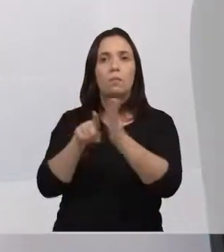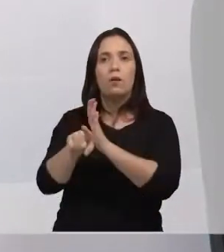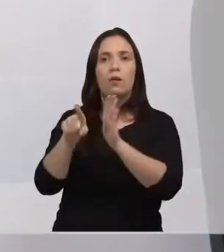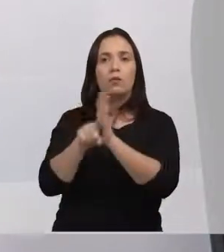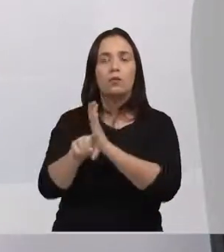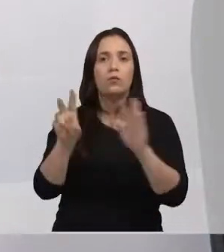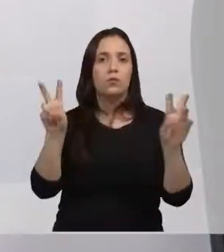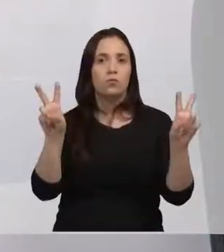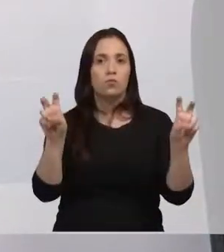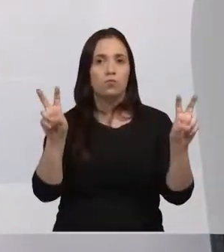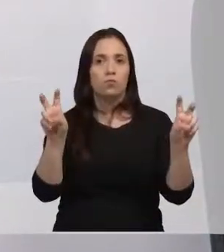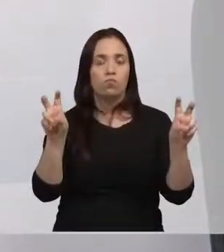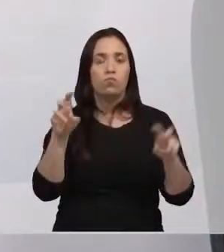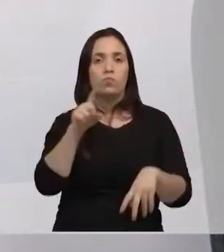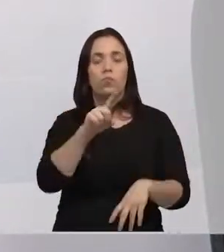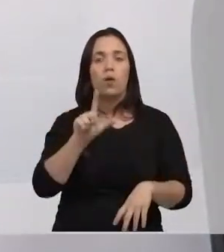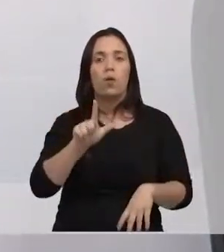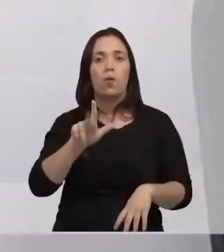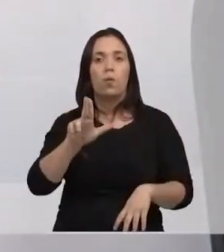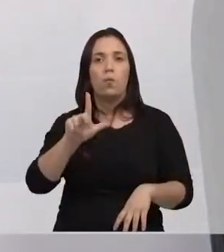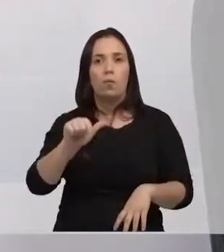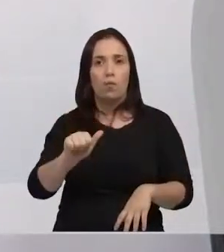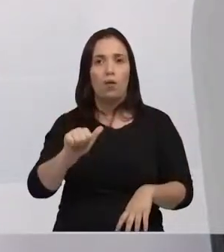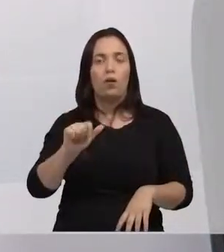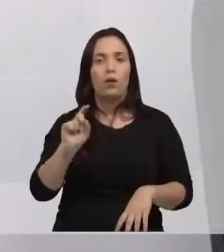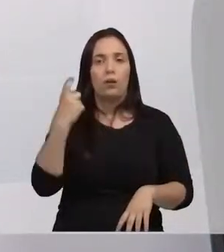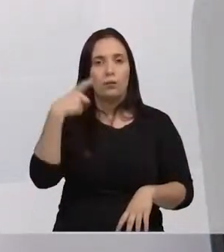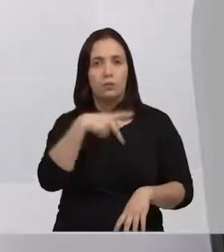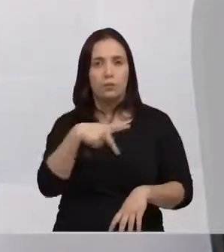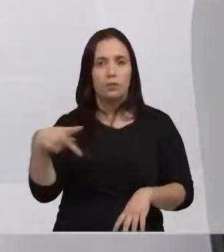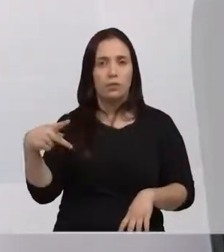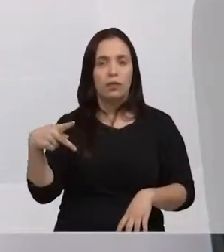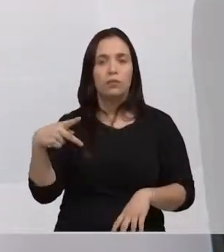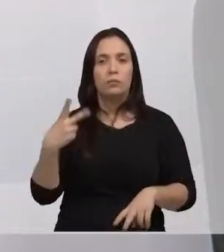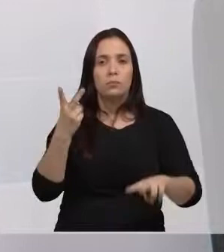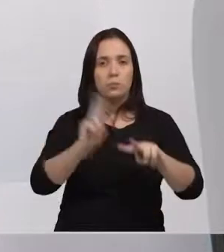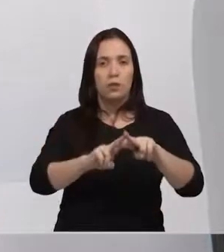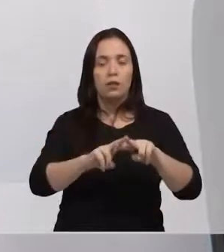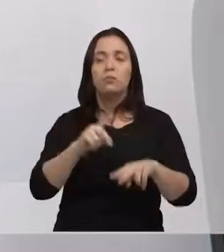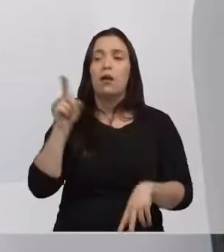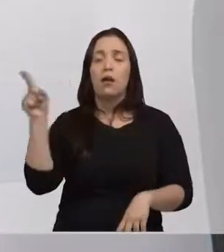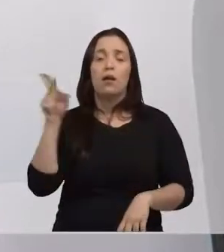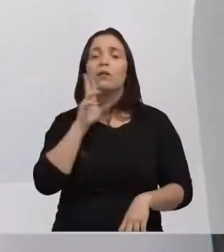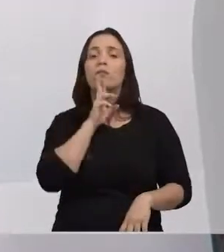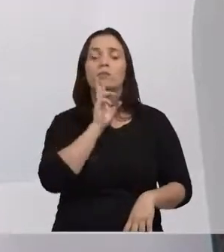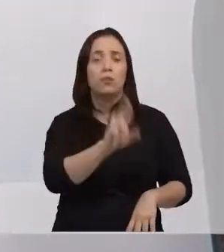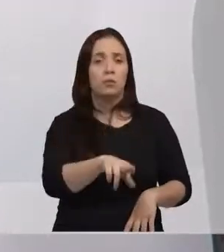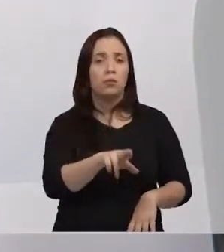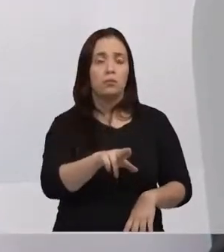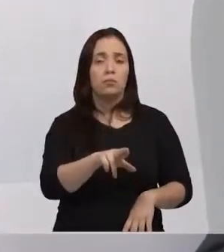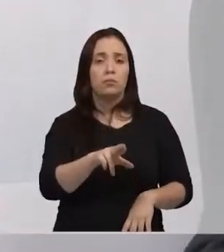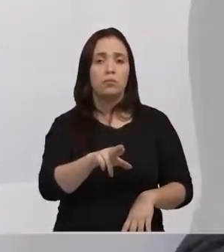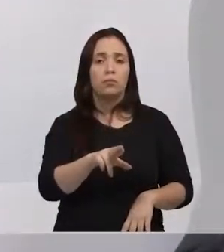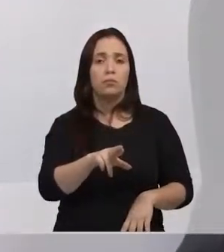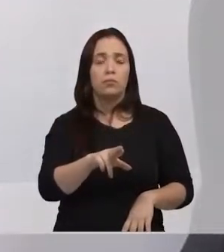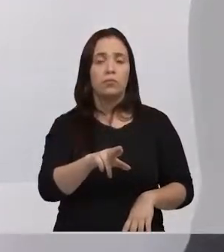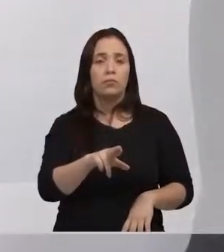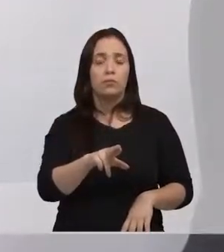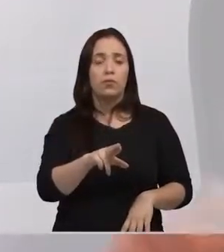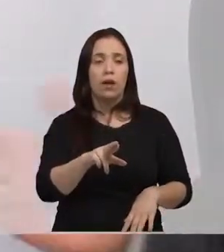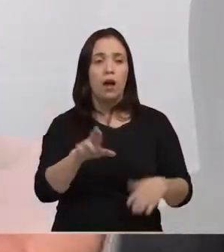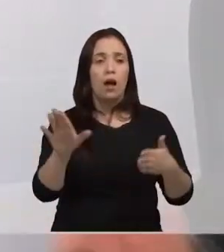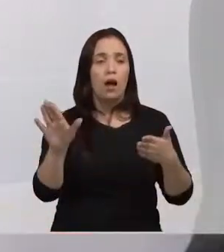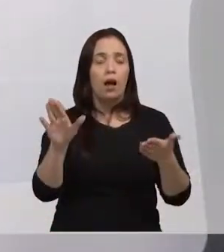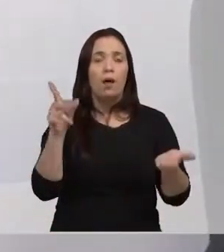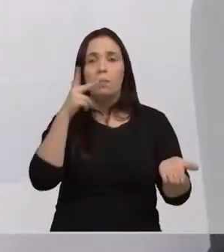indulto ao ex-presidente Luiz Inácio Lula da Silva, ele deu uma resposta até cômica em alguns aspectos,